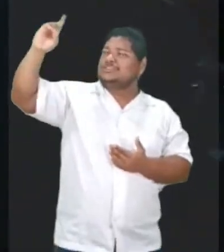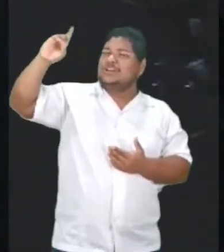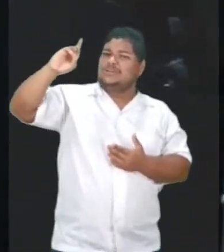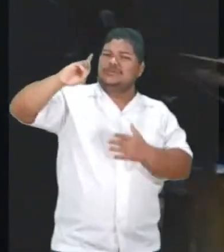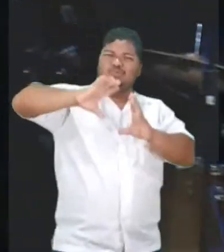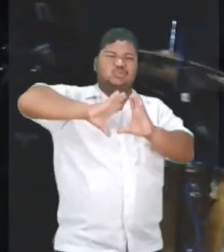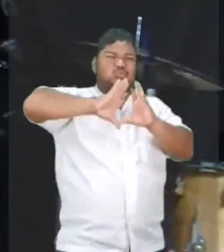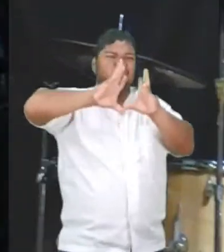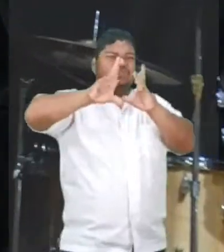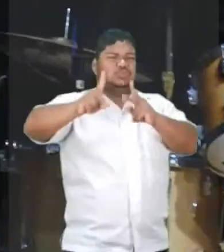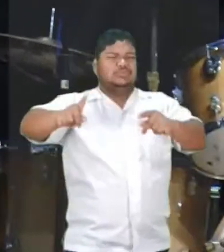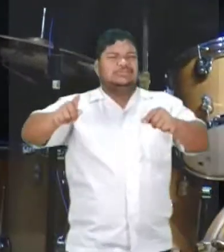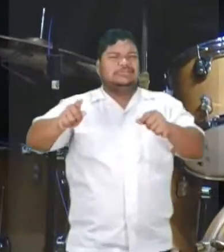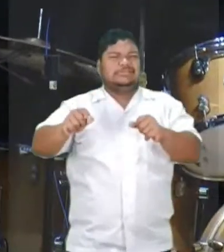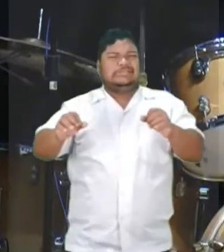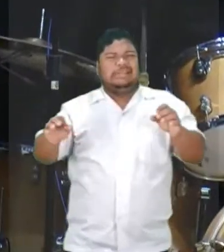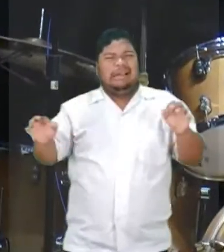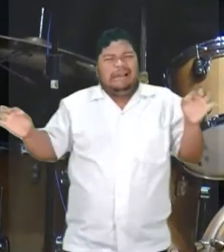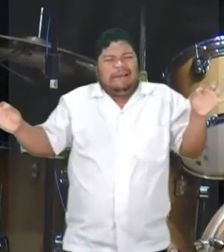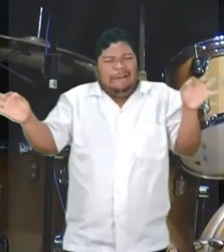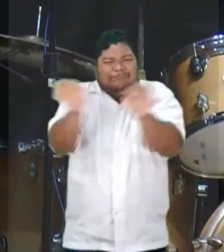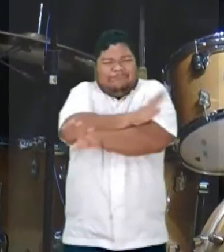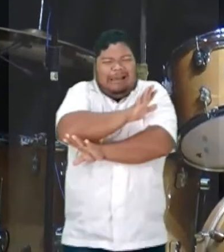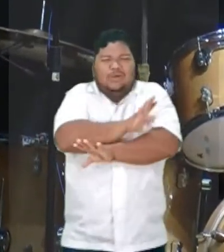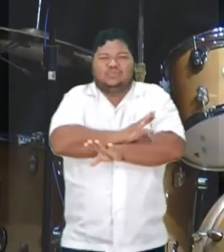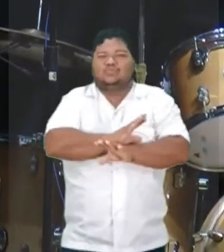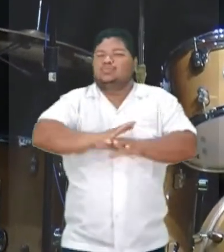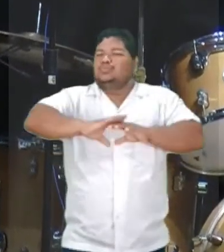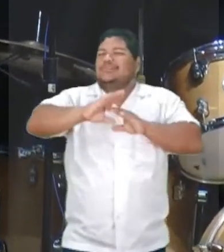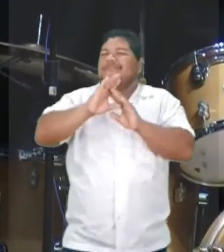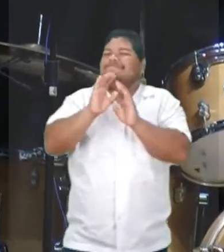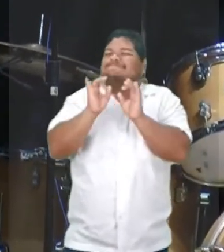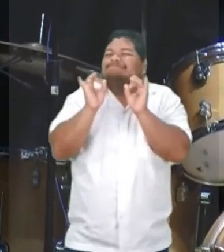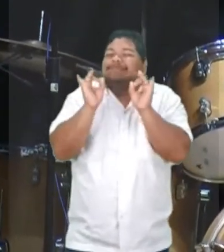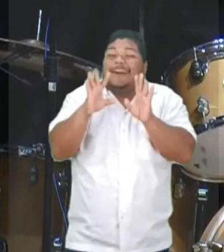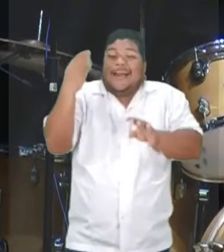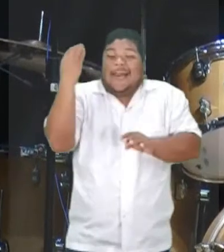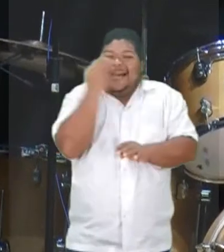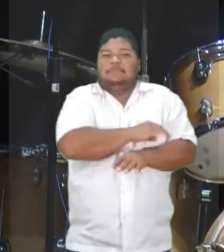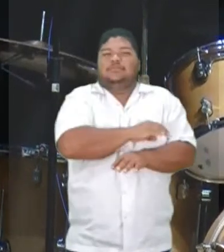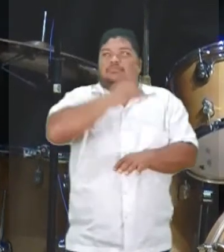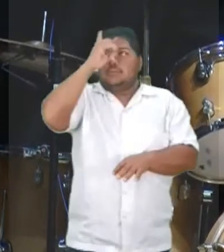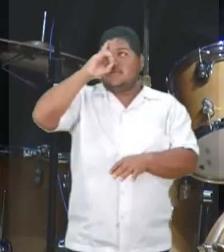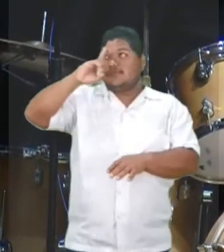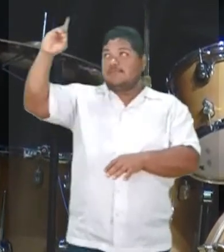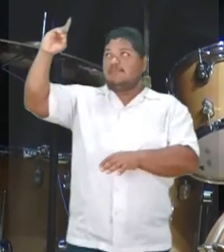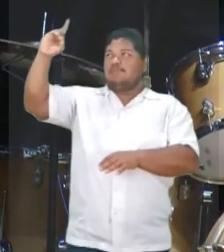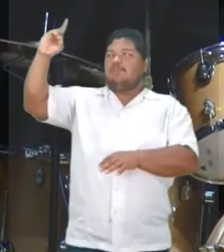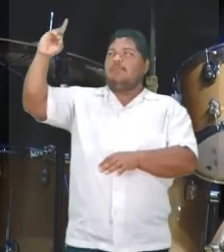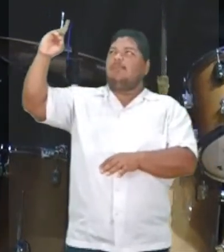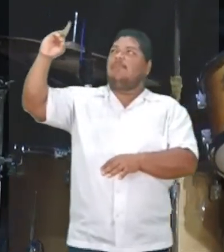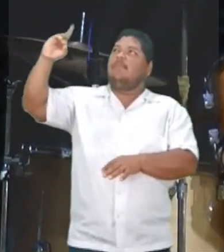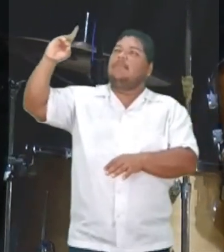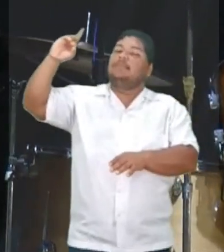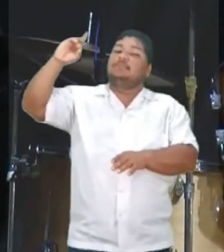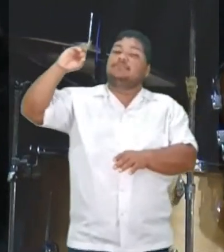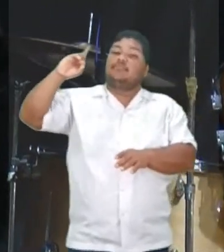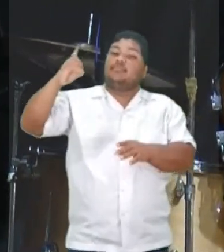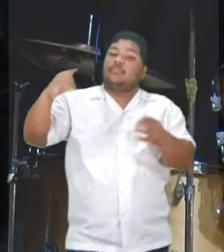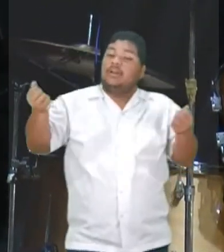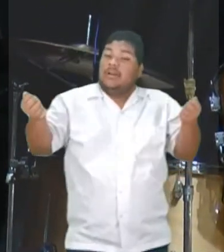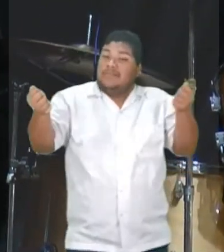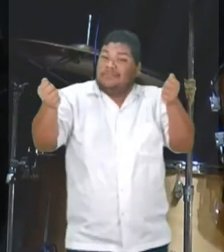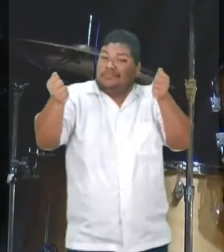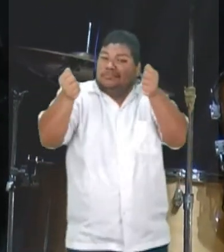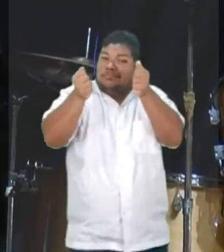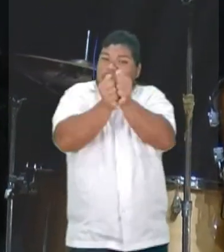seja desfeito, no estalar de dedos, tudo é desfeito. Essa junção de